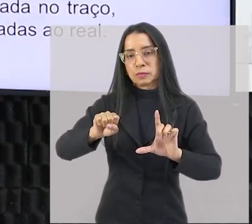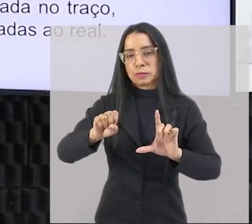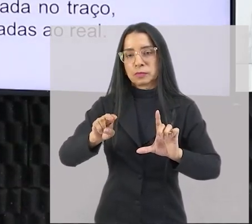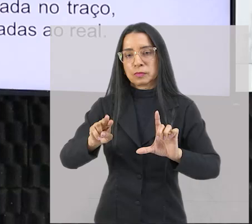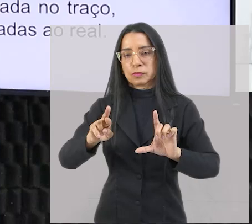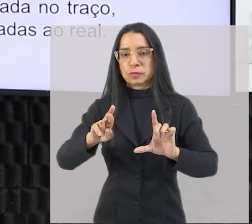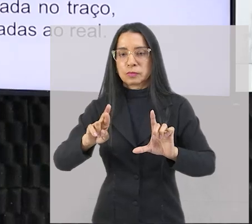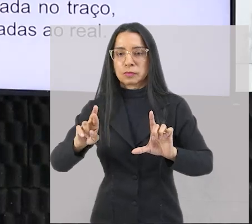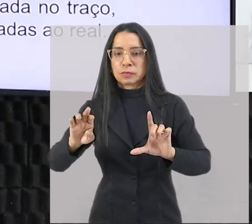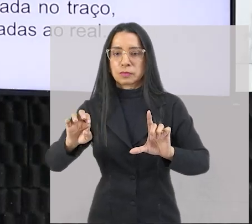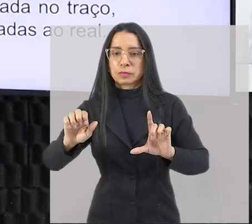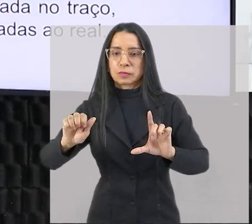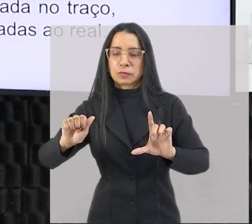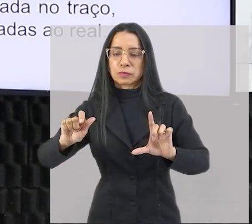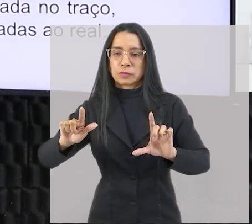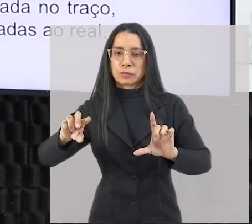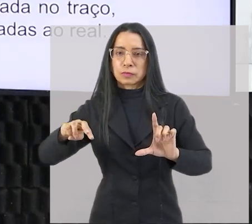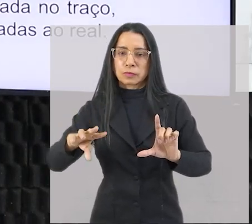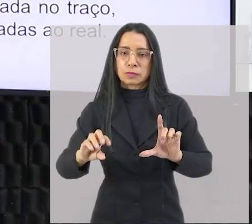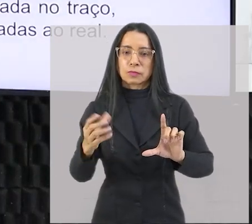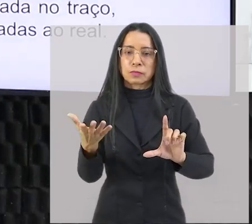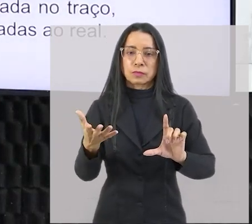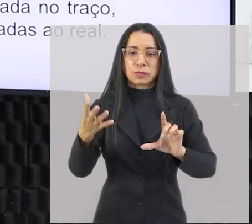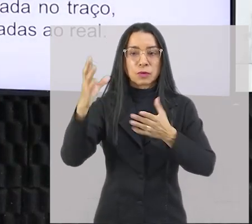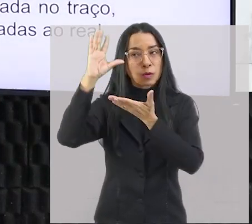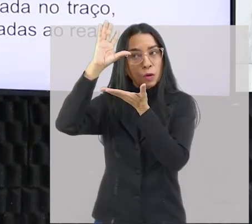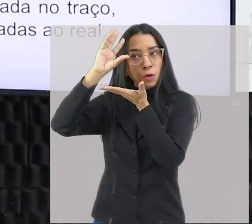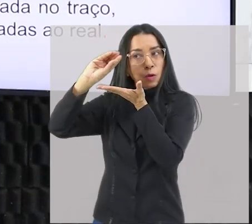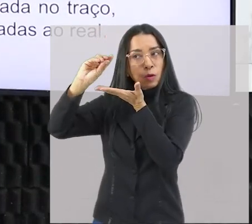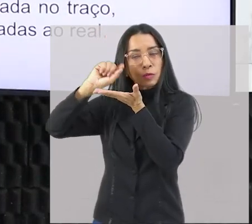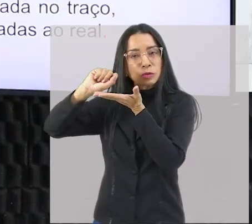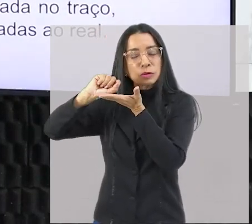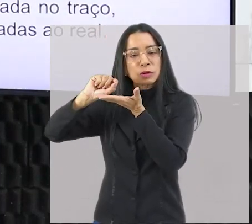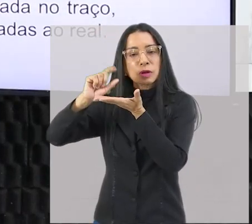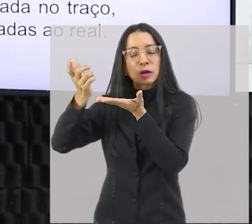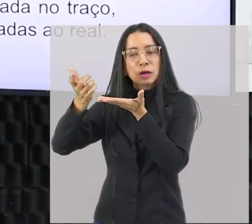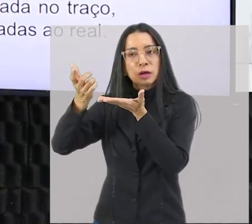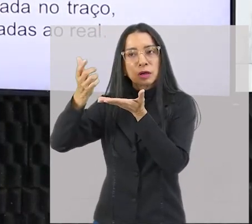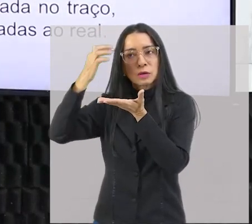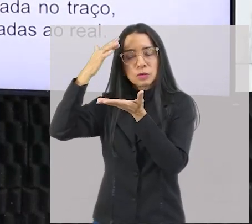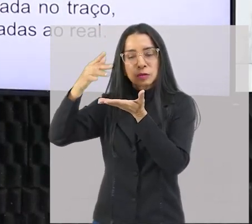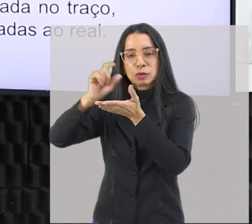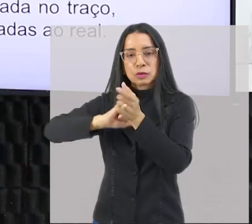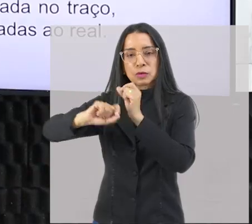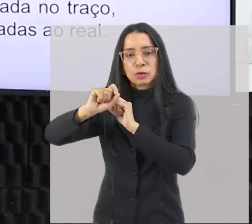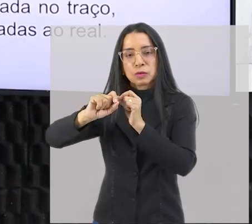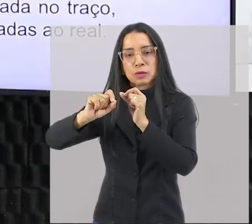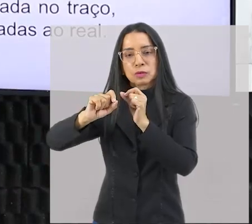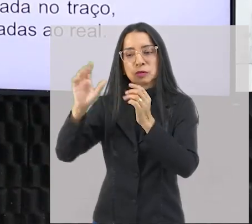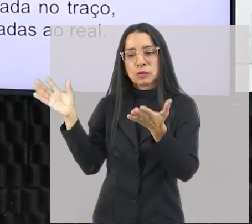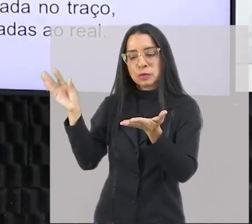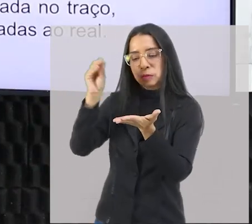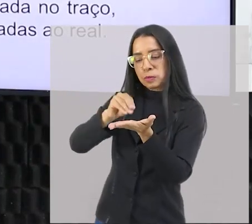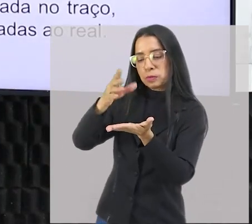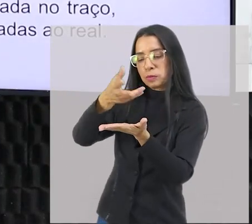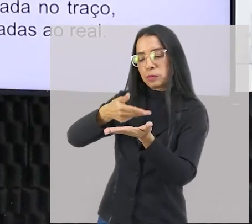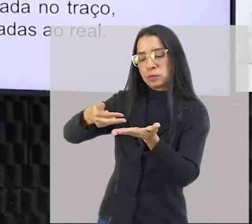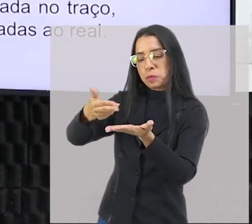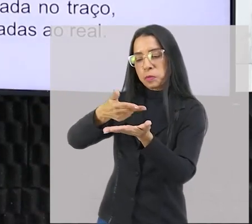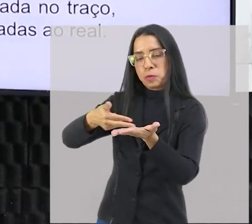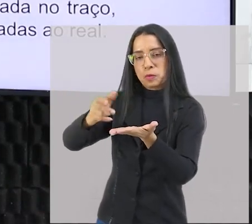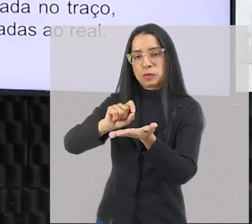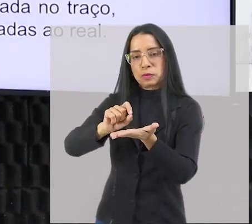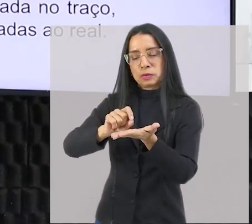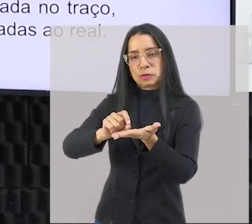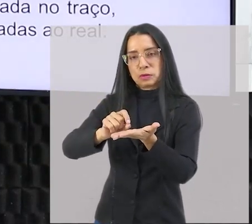vou tirar coisas que estão aqui no inconsciente, no meu subconsciente, no meu sonho, nos meus devaneios e colocar isso num padrão